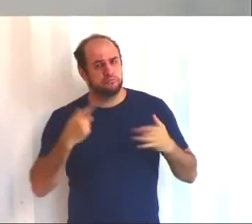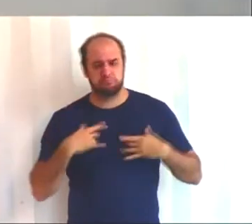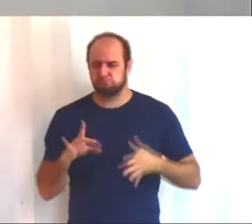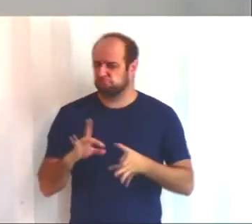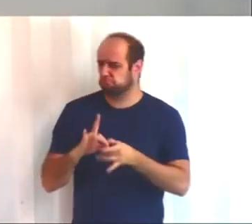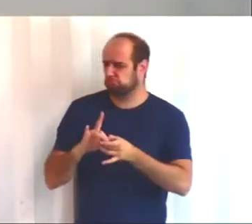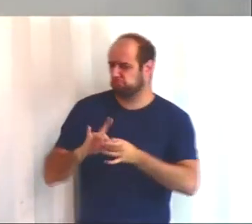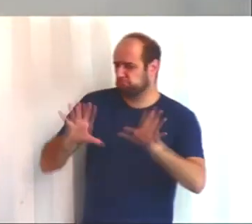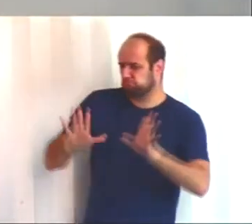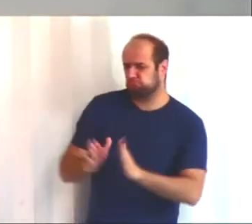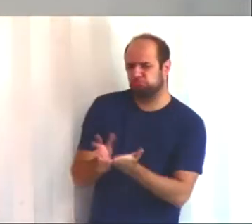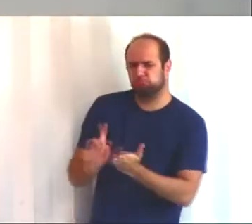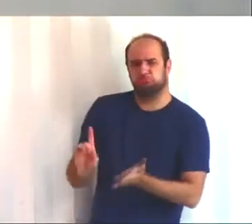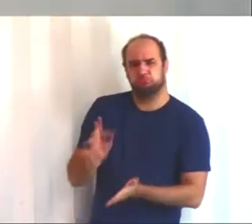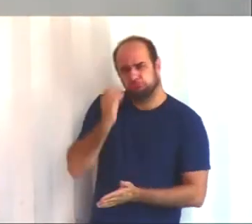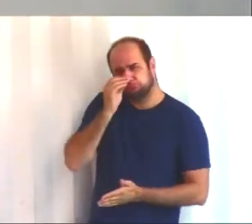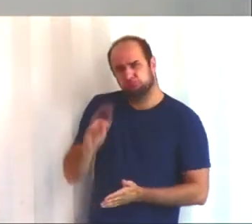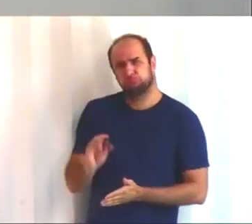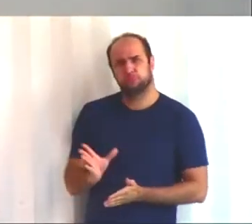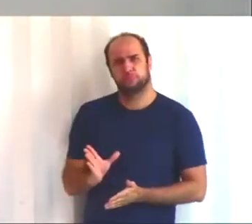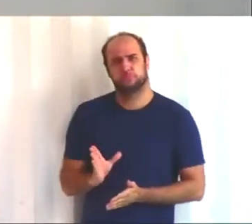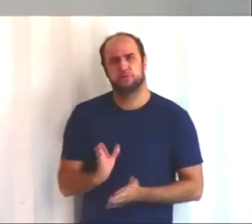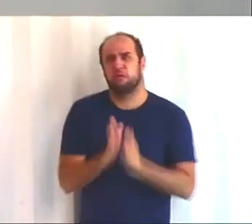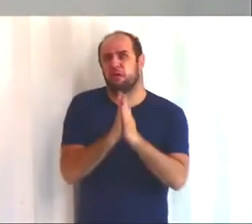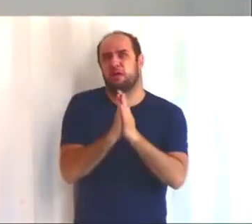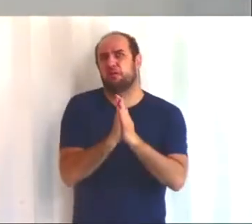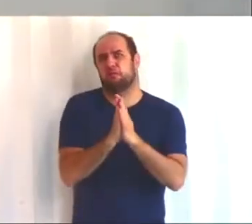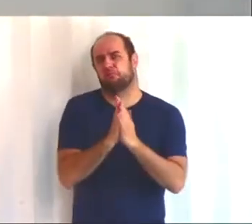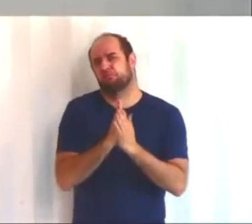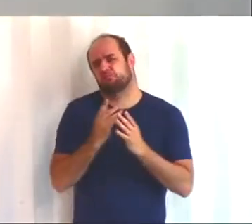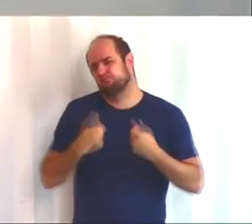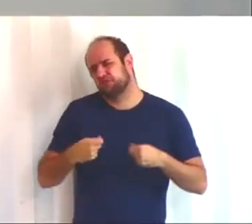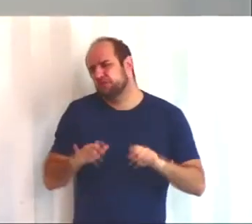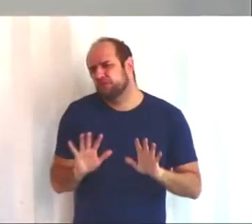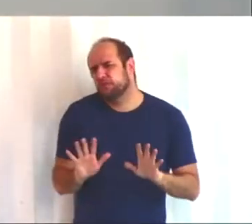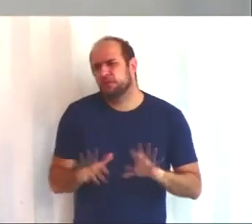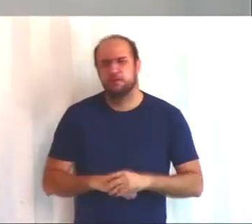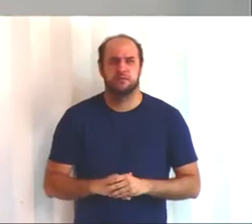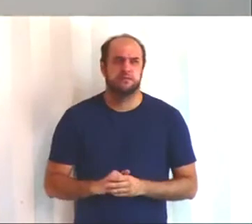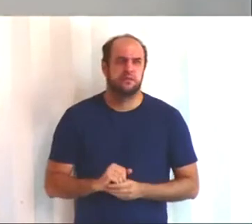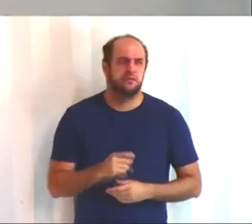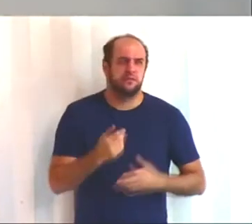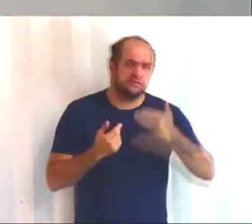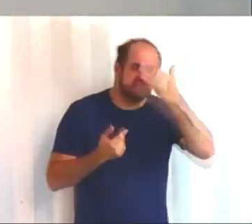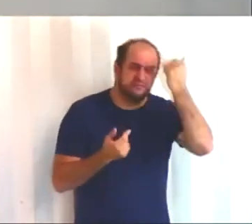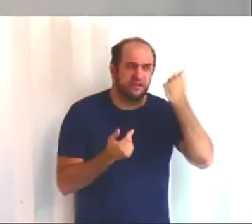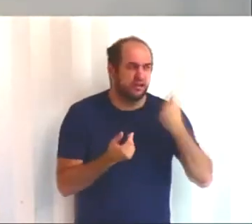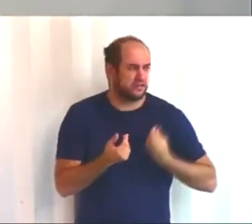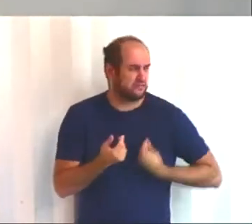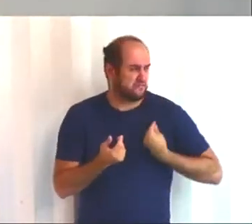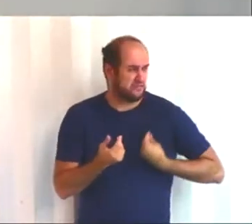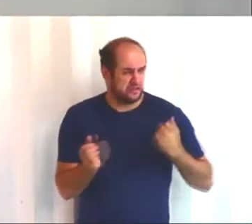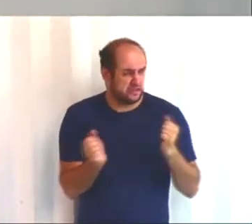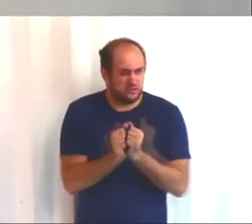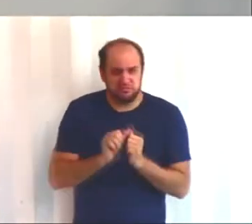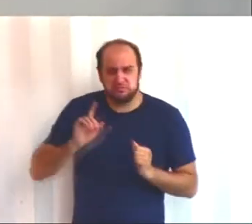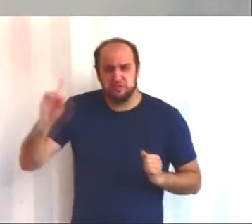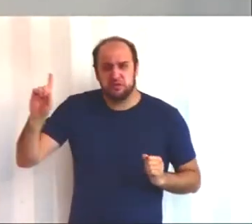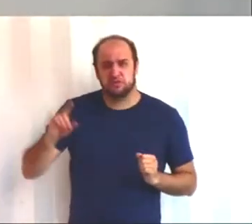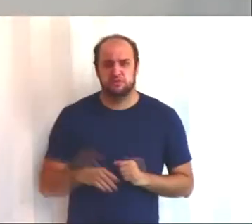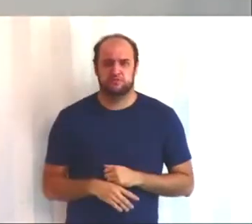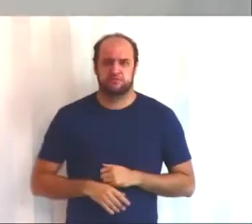deixar de ler a Bíblia e podemos deixar de orar, meus irmãos. Podemos nos esquecer tranquilamente da vida com Deus. Deus